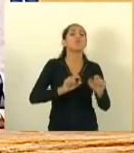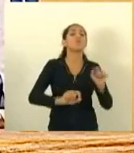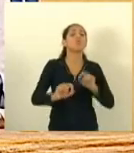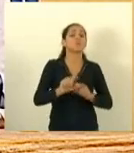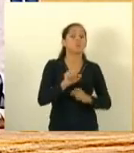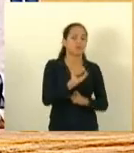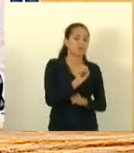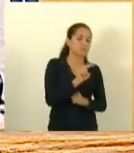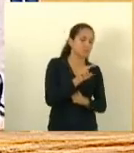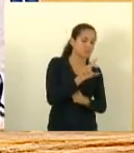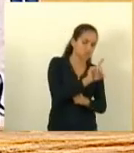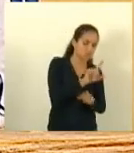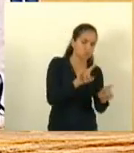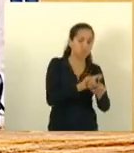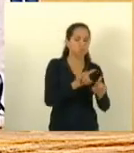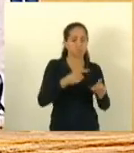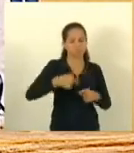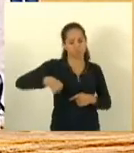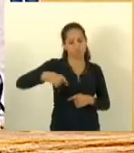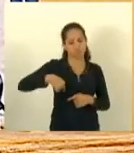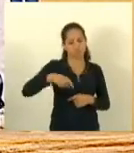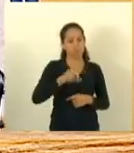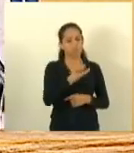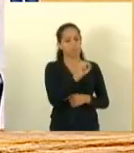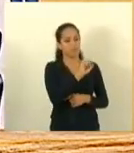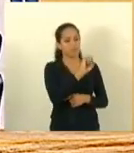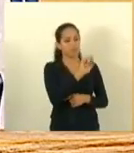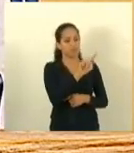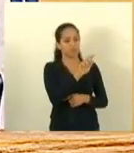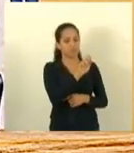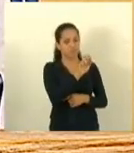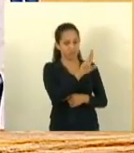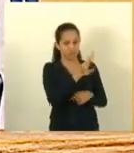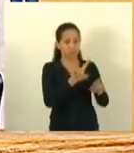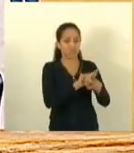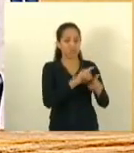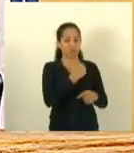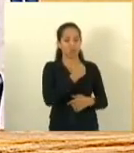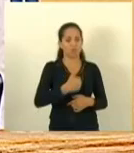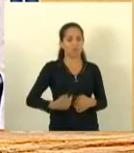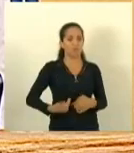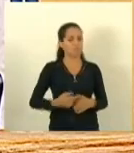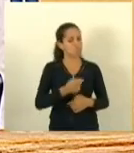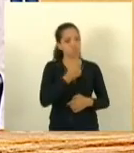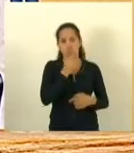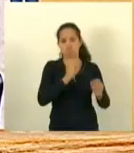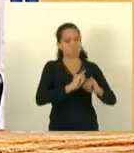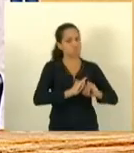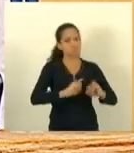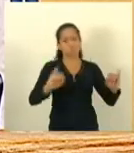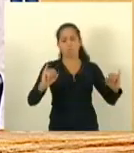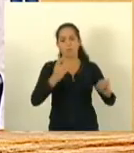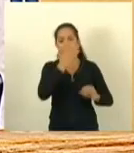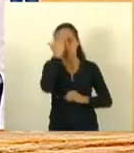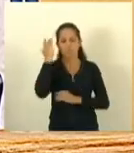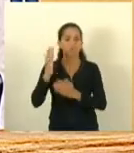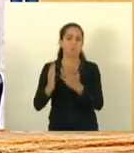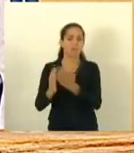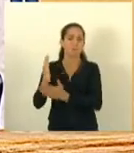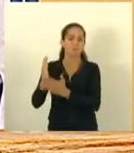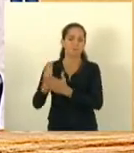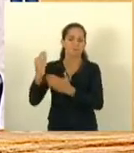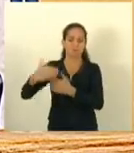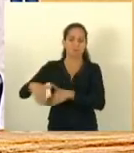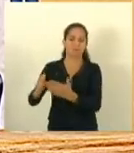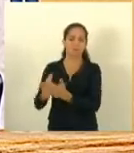CGR O governo, portanto, ainda não anunciou Quando é que estes aprovados serão